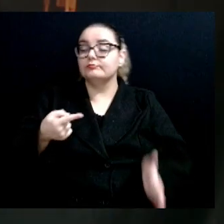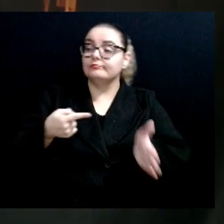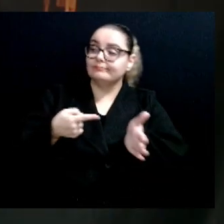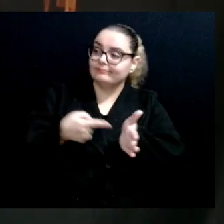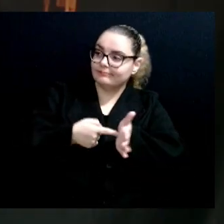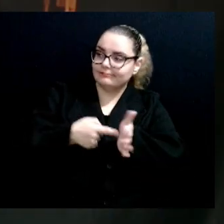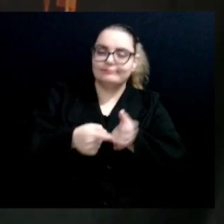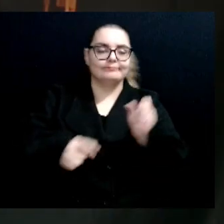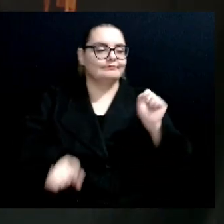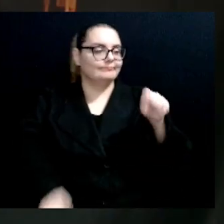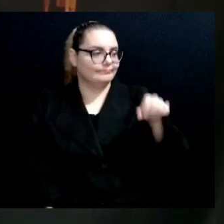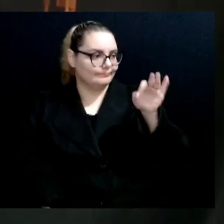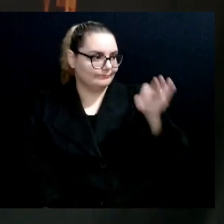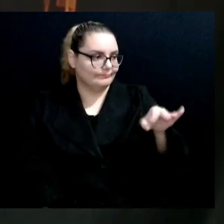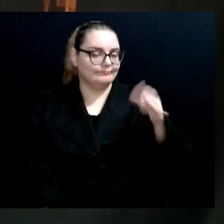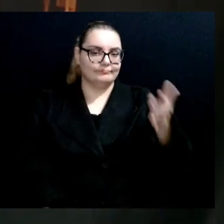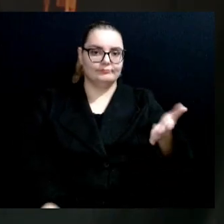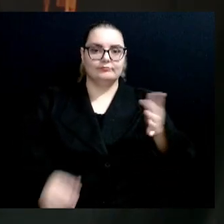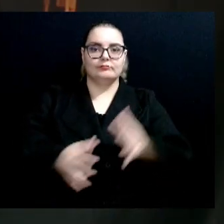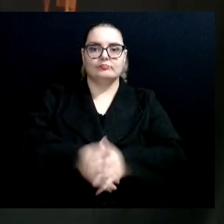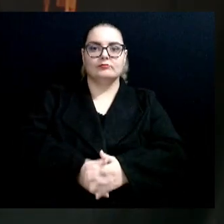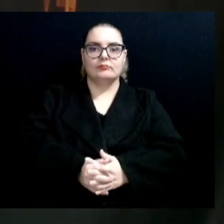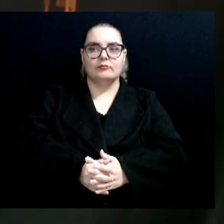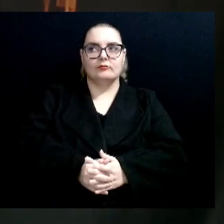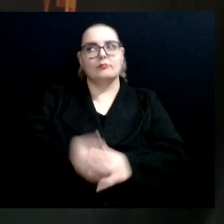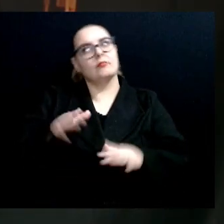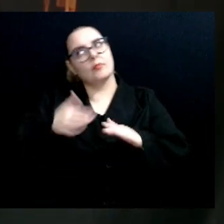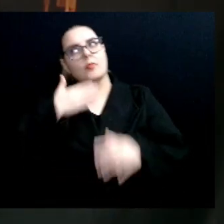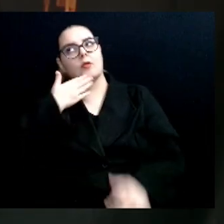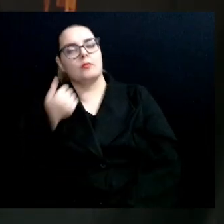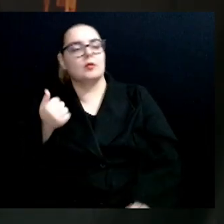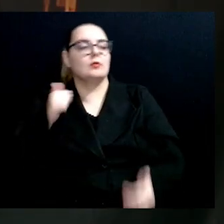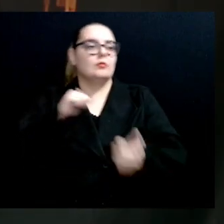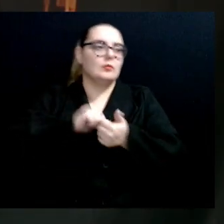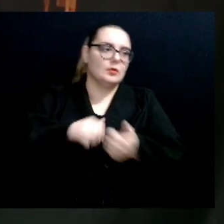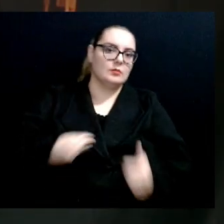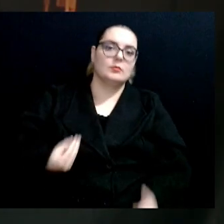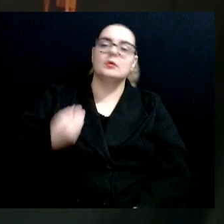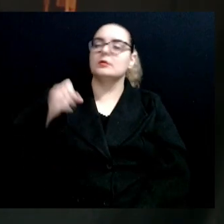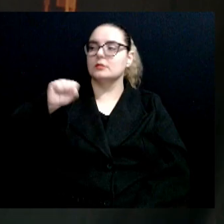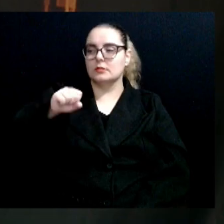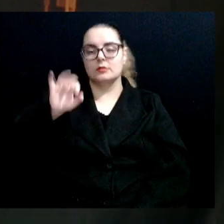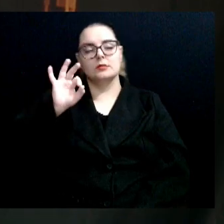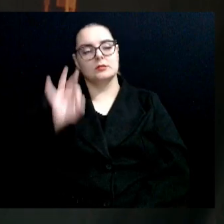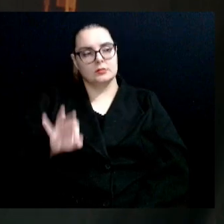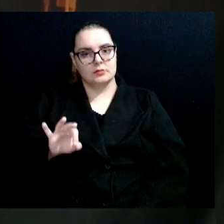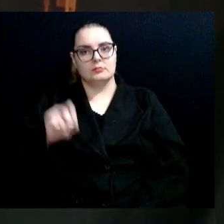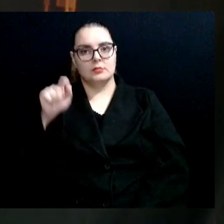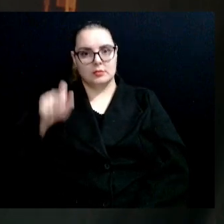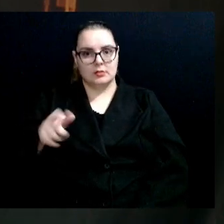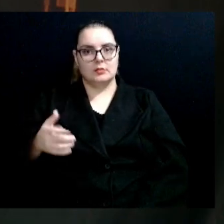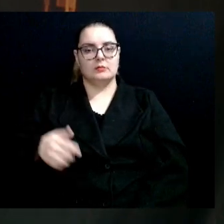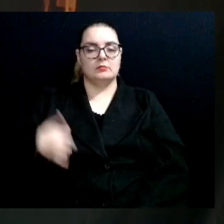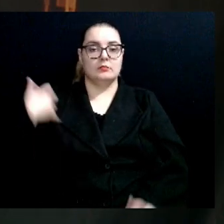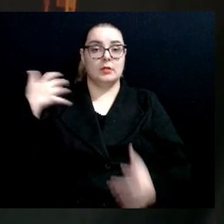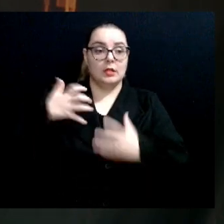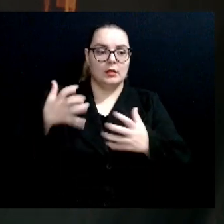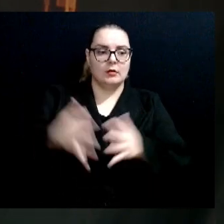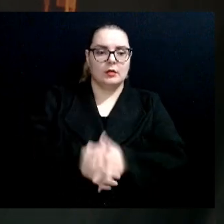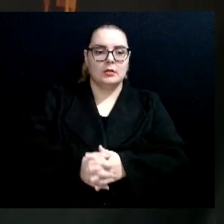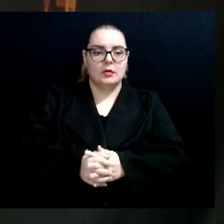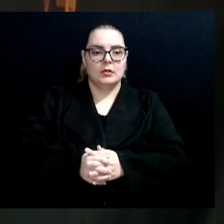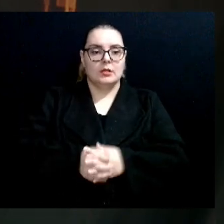E de repente uma melhoria de qualidade de vida para essa pessoa idosa. Agora, quando você